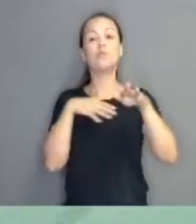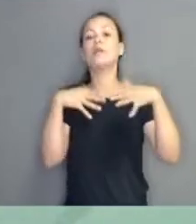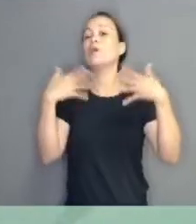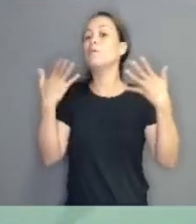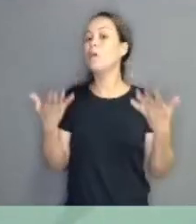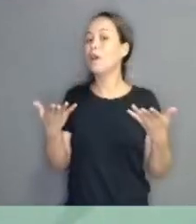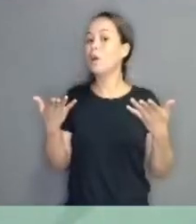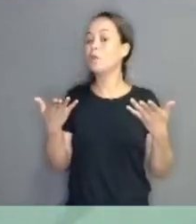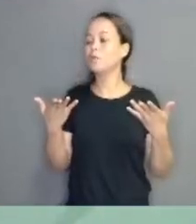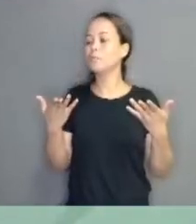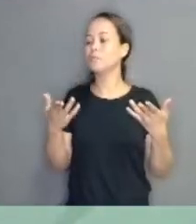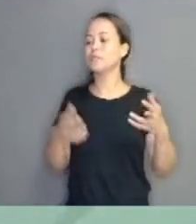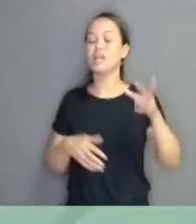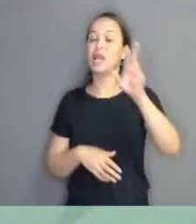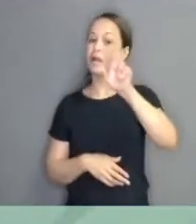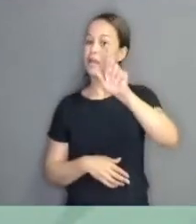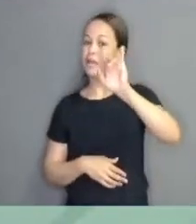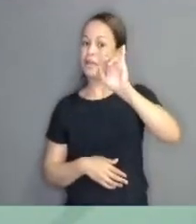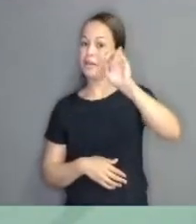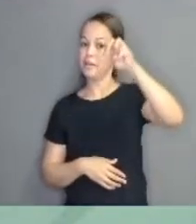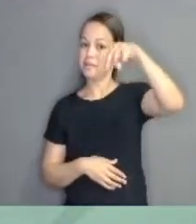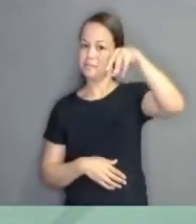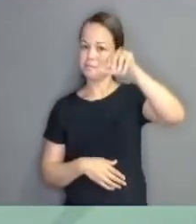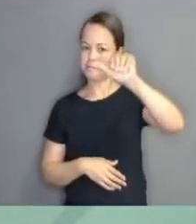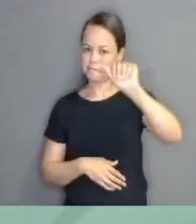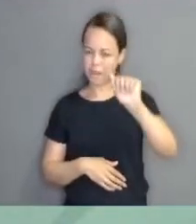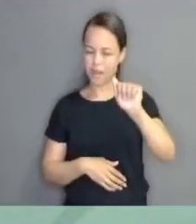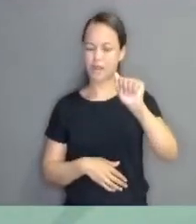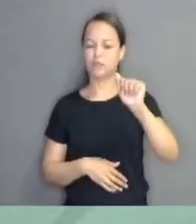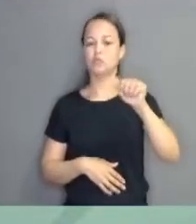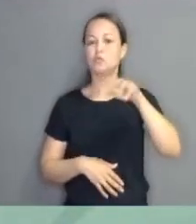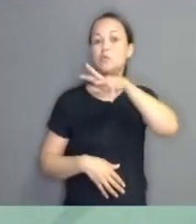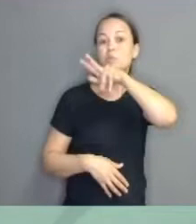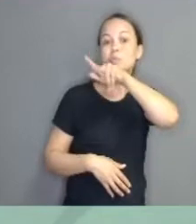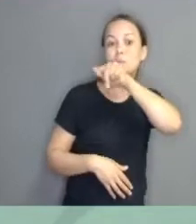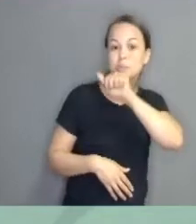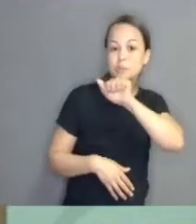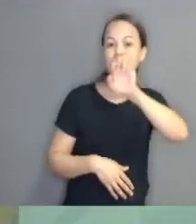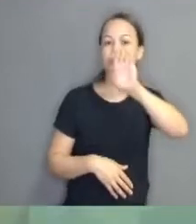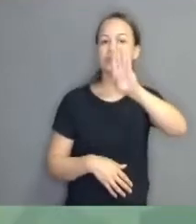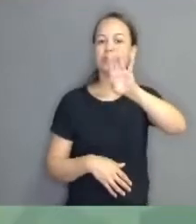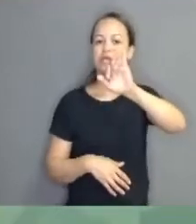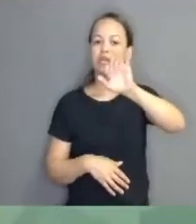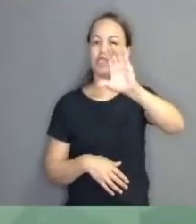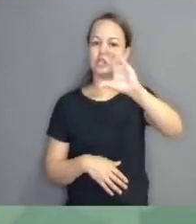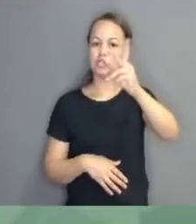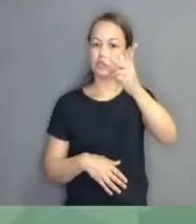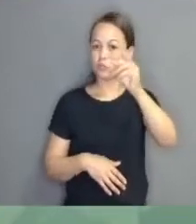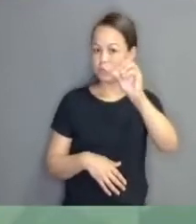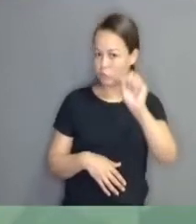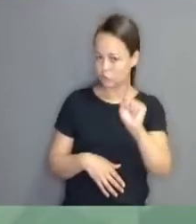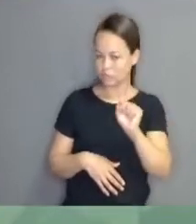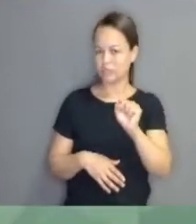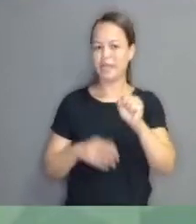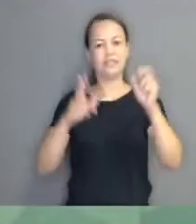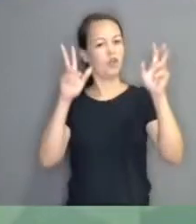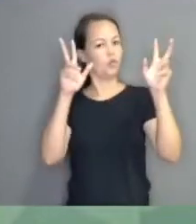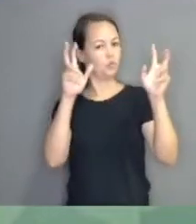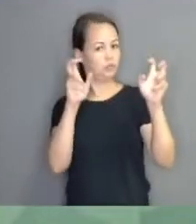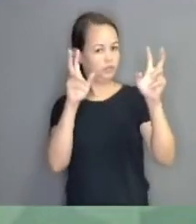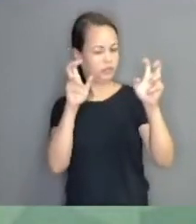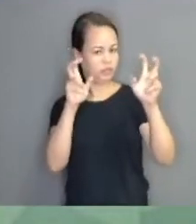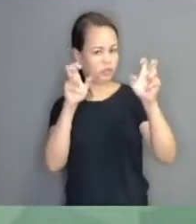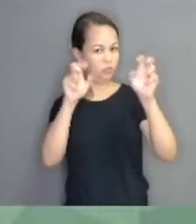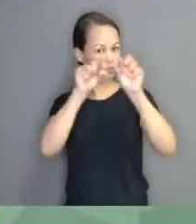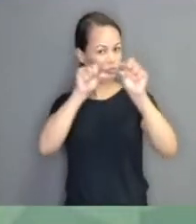qual gente rima dos bichos então o título do nosso poema é